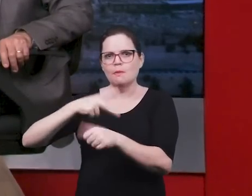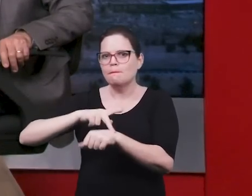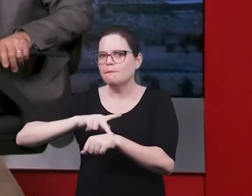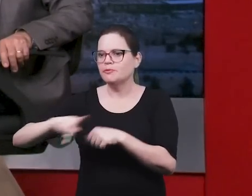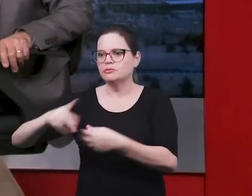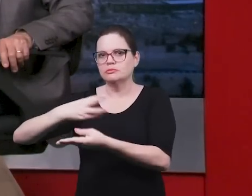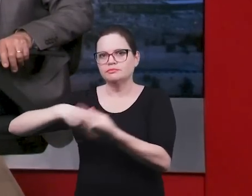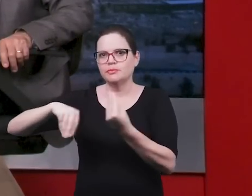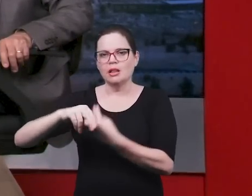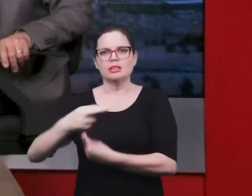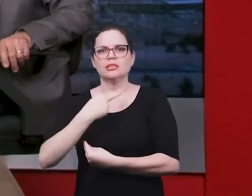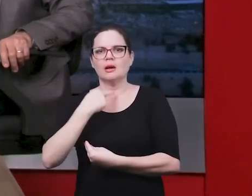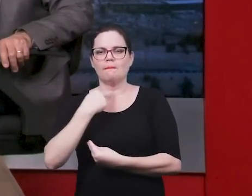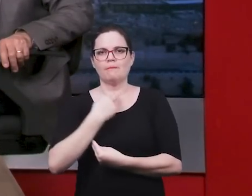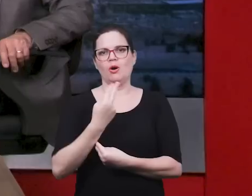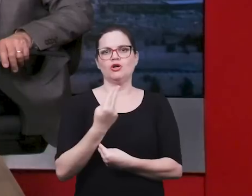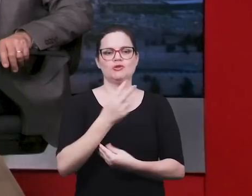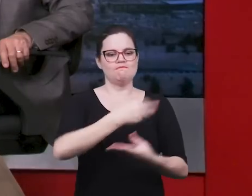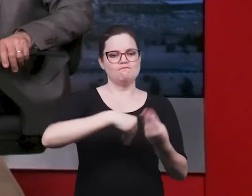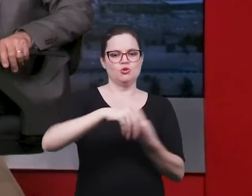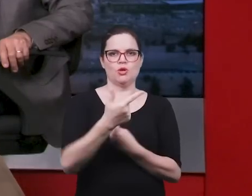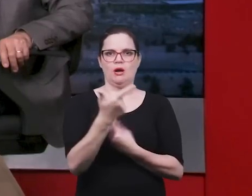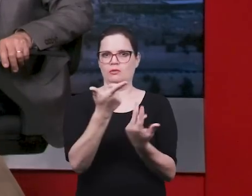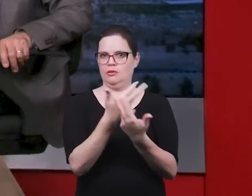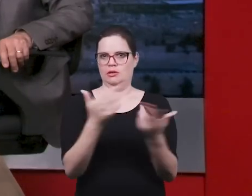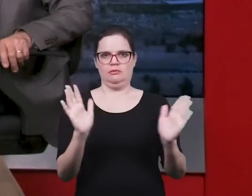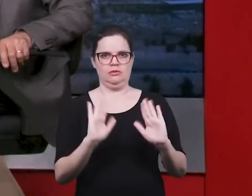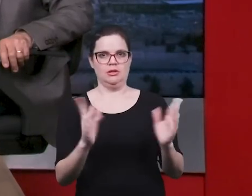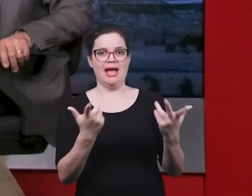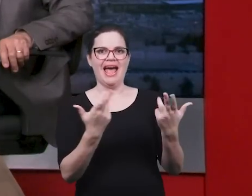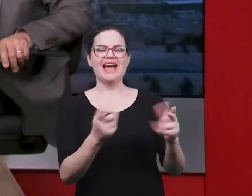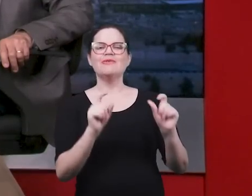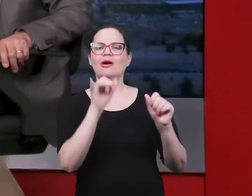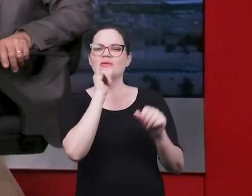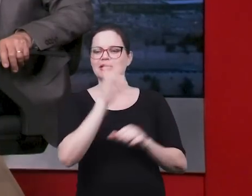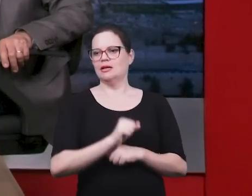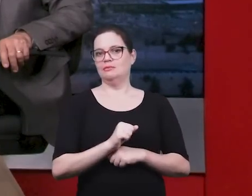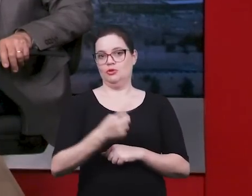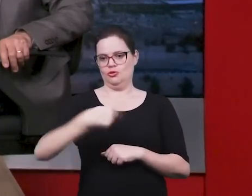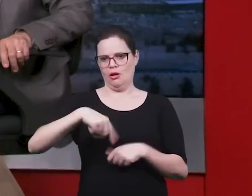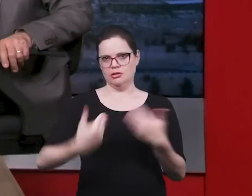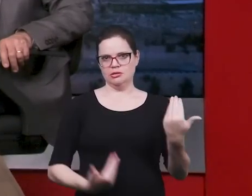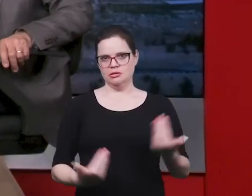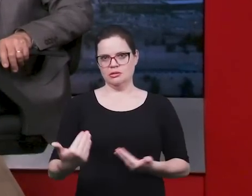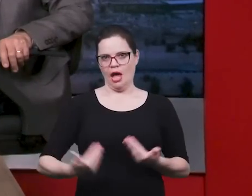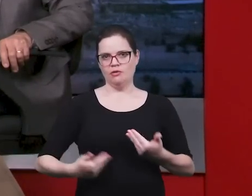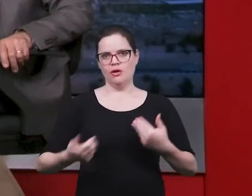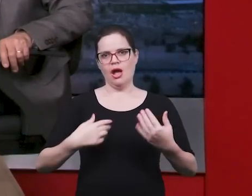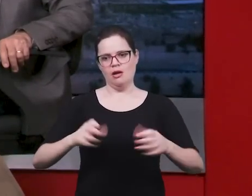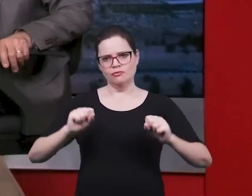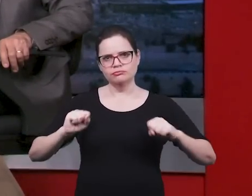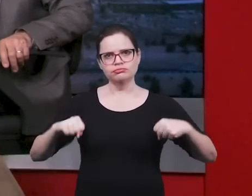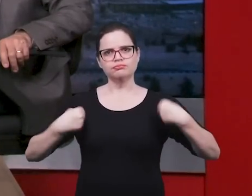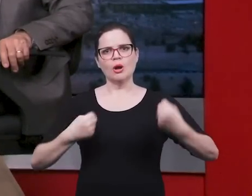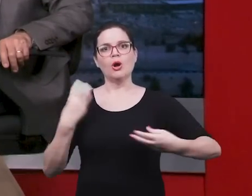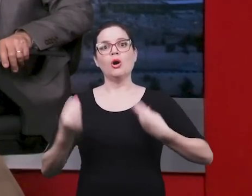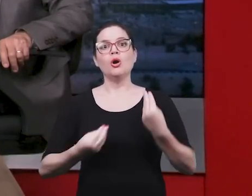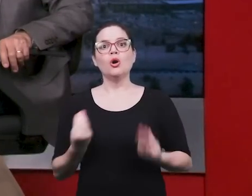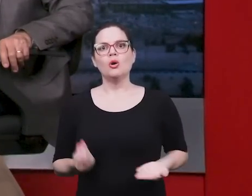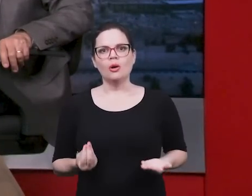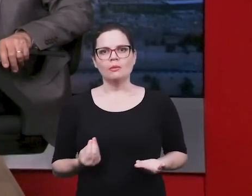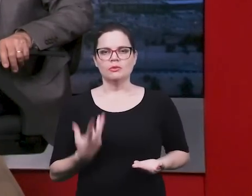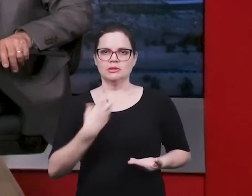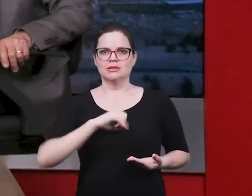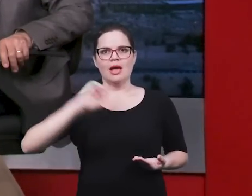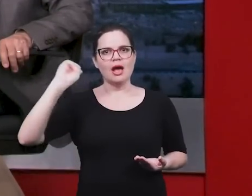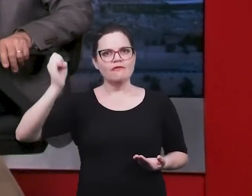né? O fermento só cresce a massa. Seria os argumentos humanos, né? Então é revelação, é só